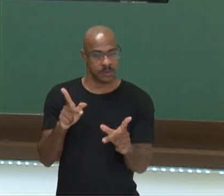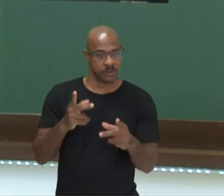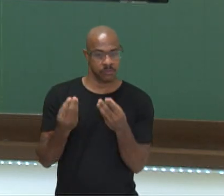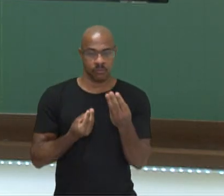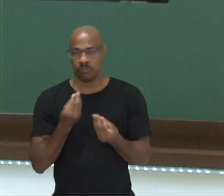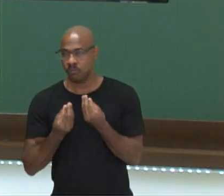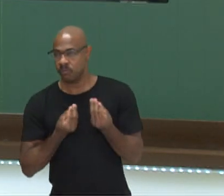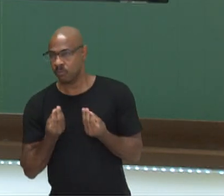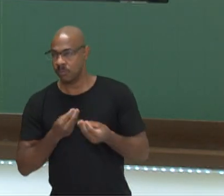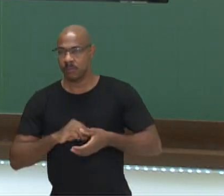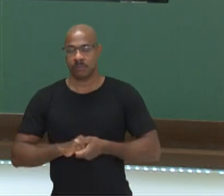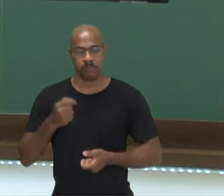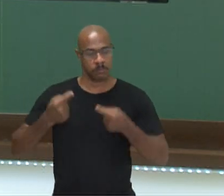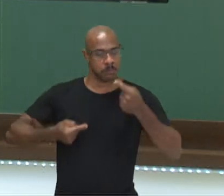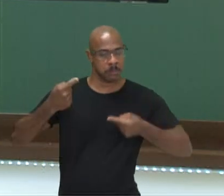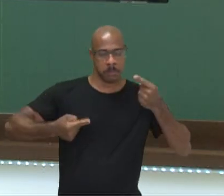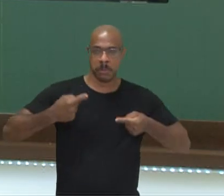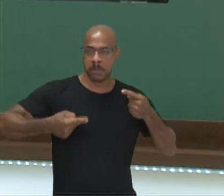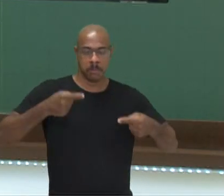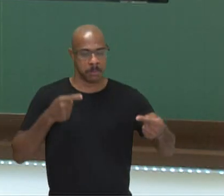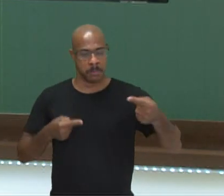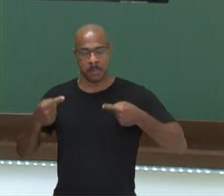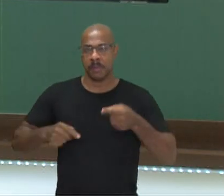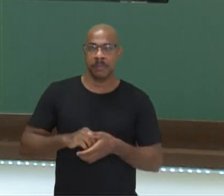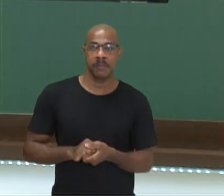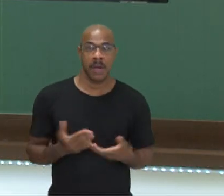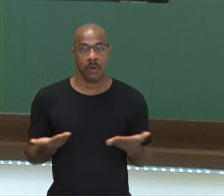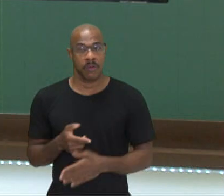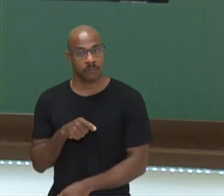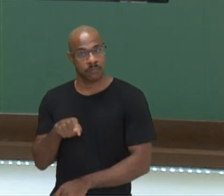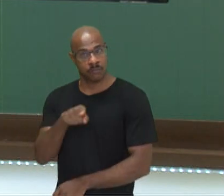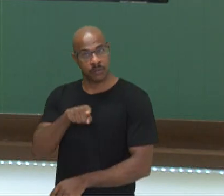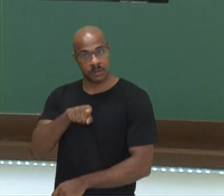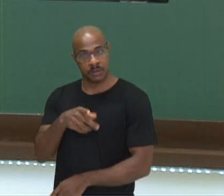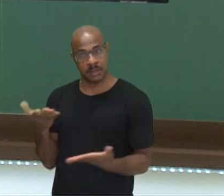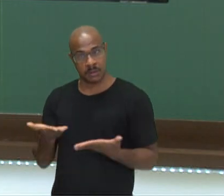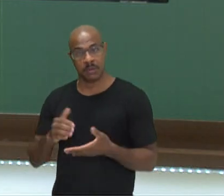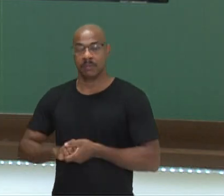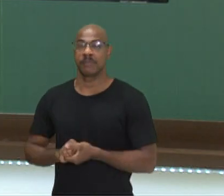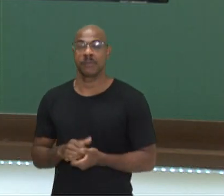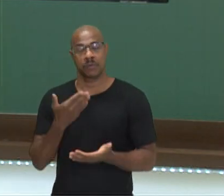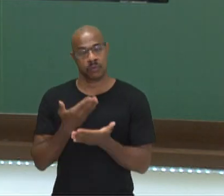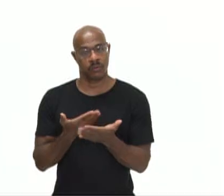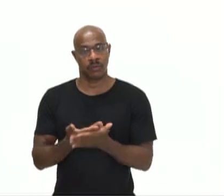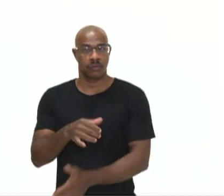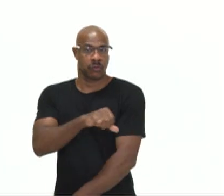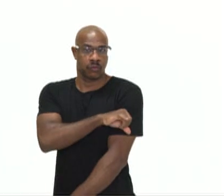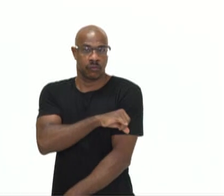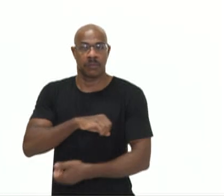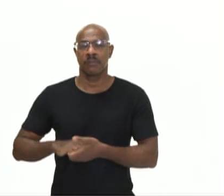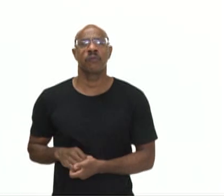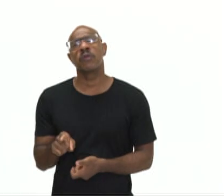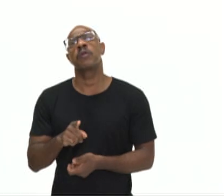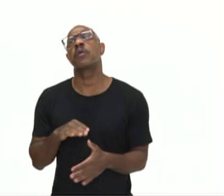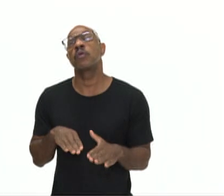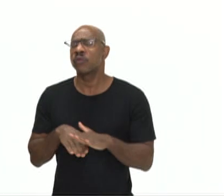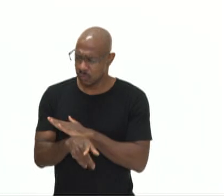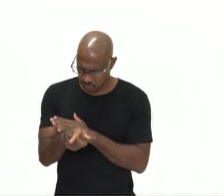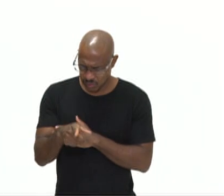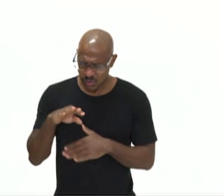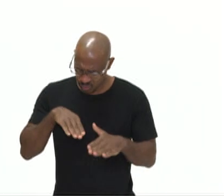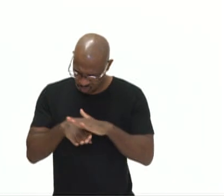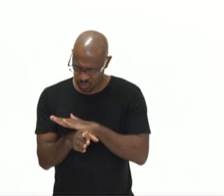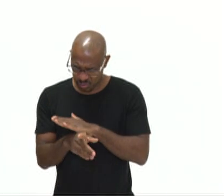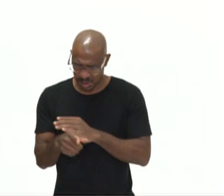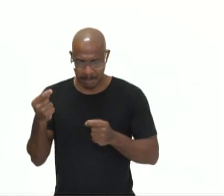a falar sobre debate regrado, gostaria de saber de você, estudante do 9º ano. Você costuma participar de discussões